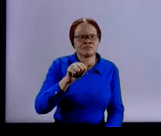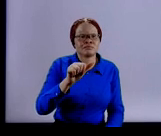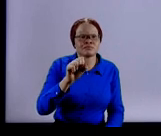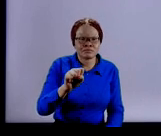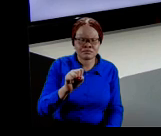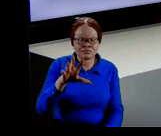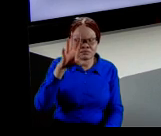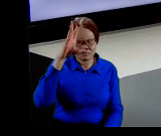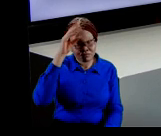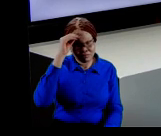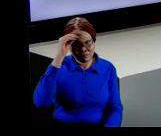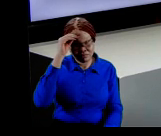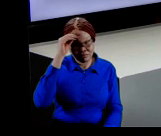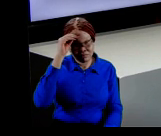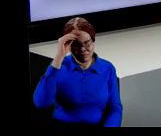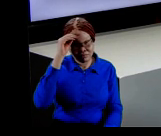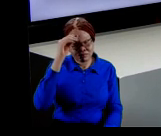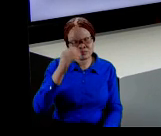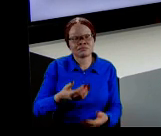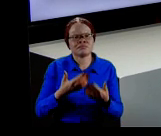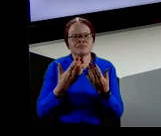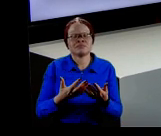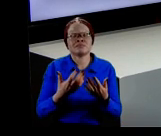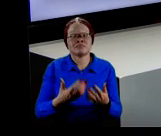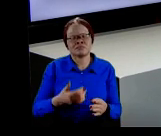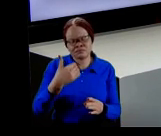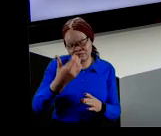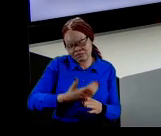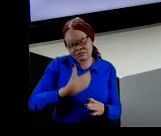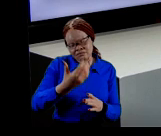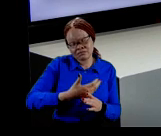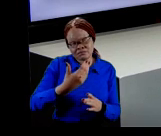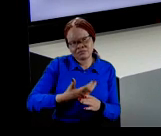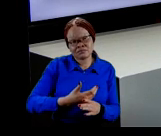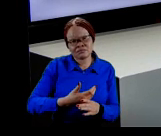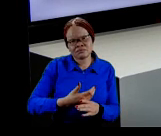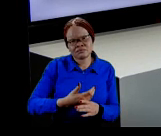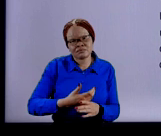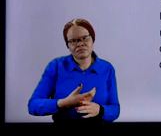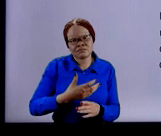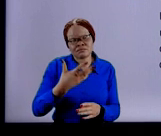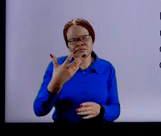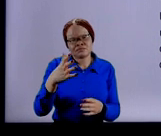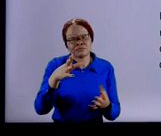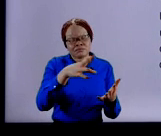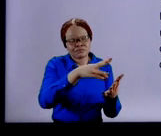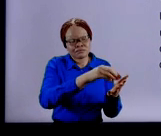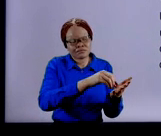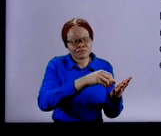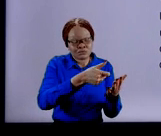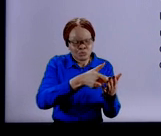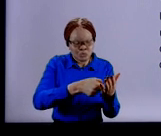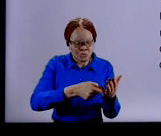umas perceberam meninos agora vamos exercitar a